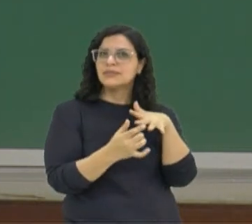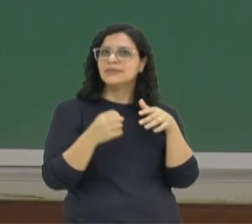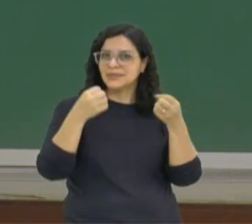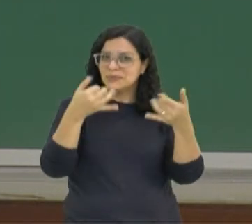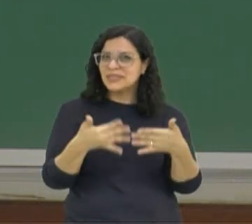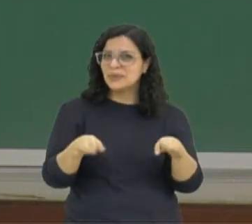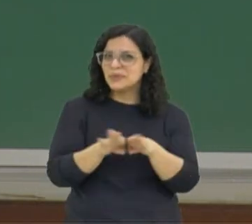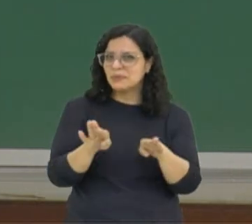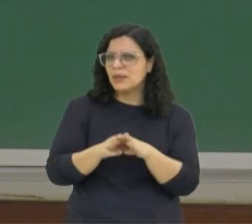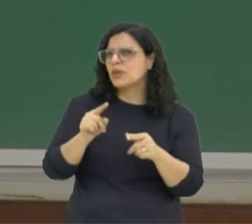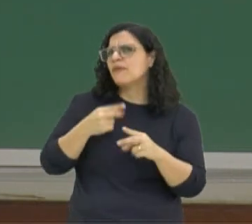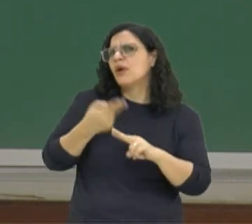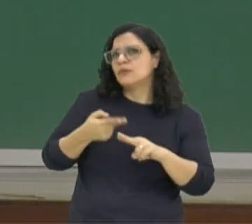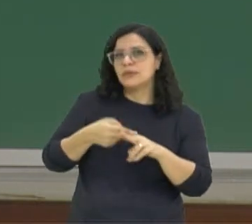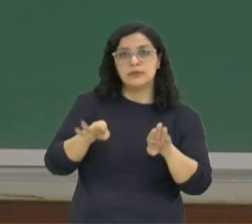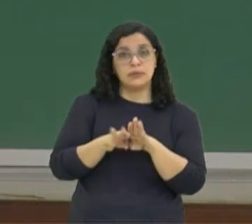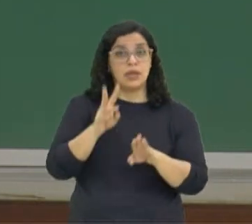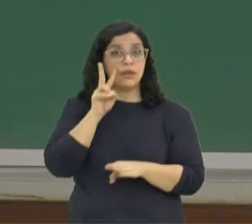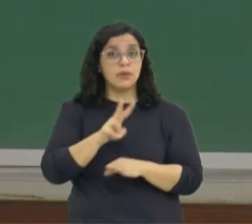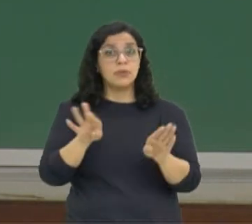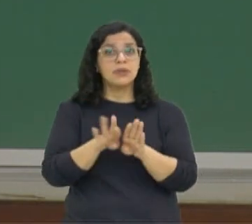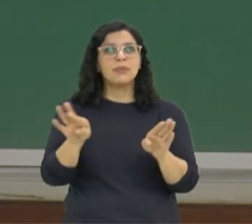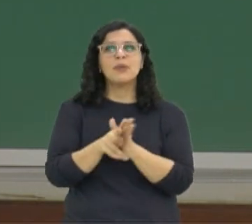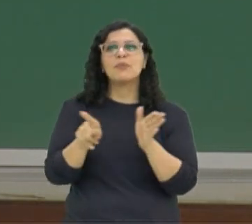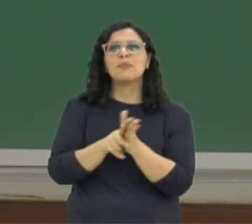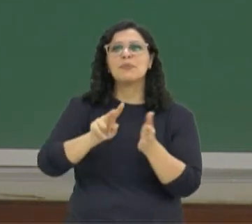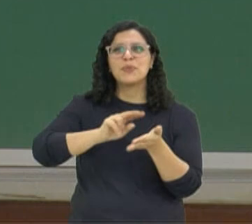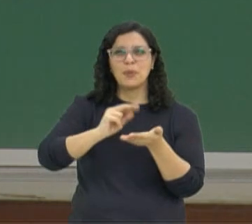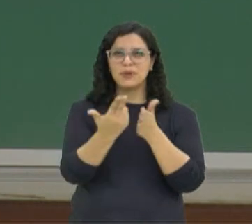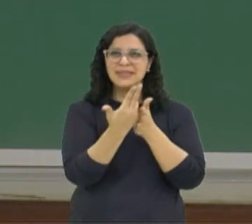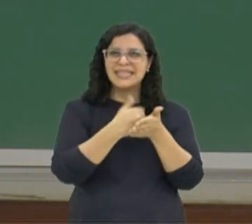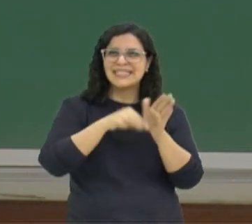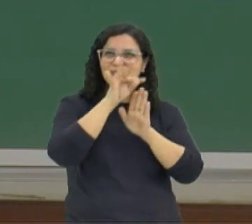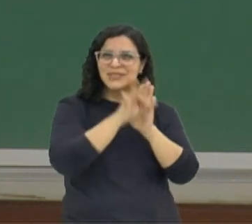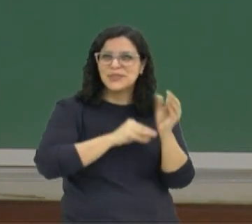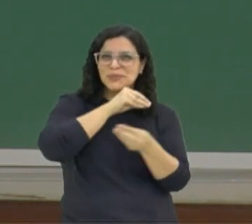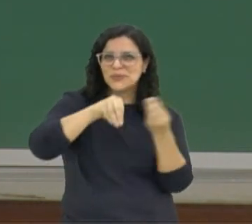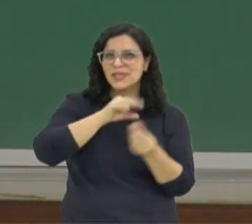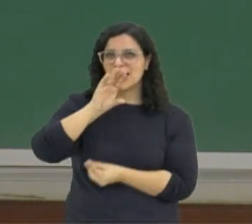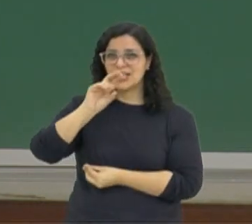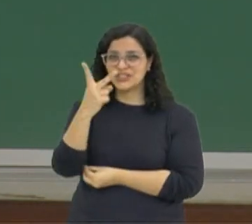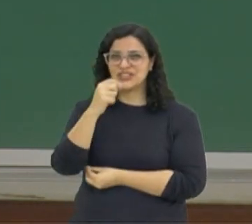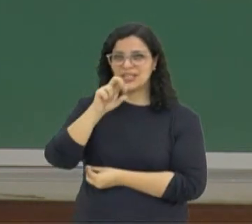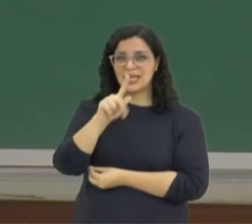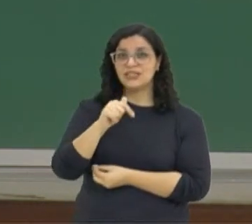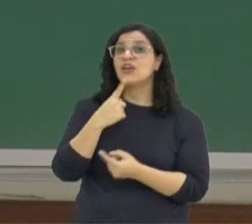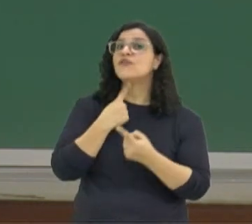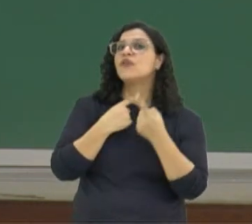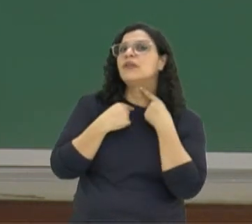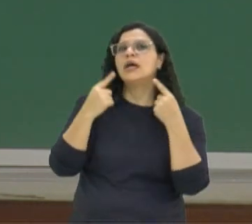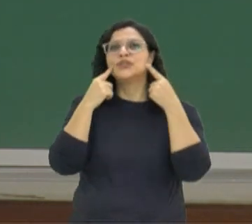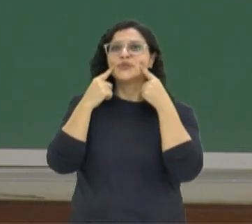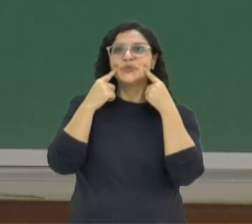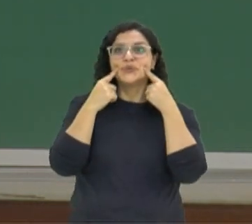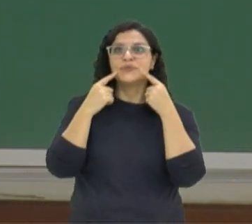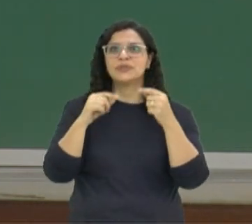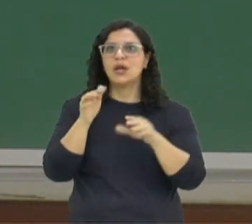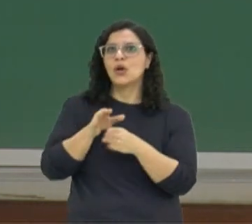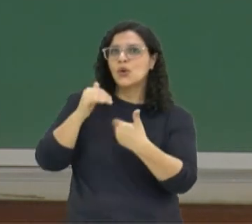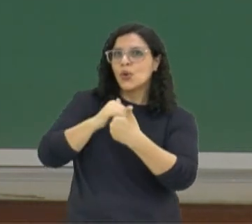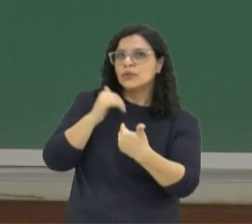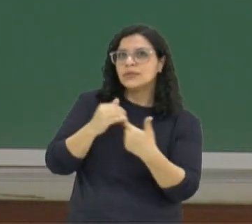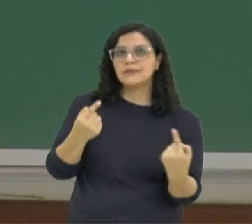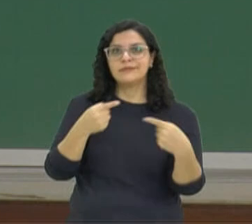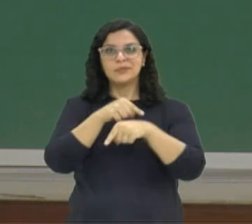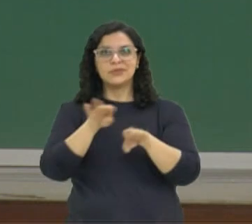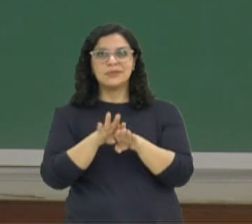social, né? Para que servem as redes. Vimos um pouquinho de vinheta, charge, expressar dúvidas, desejos, possibilidades, conselhos,